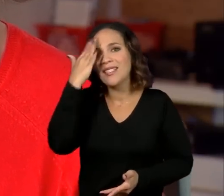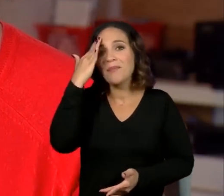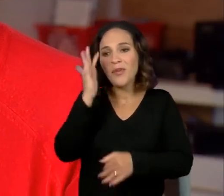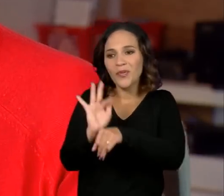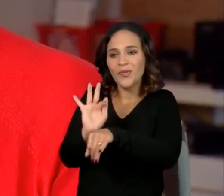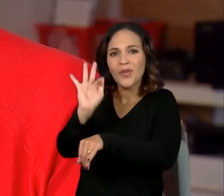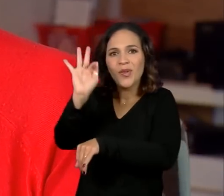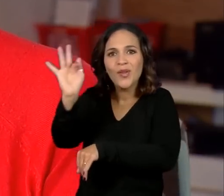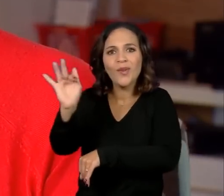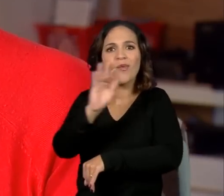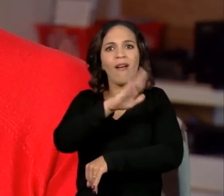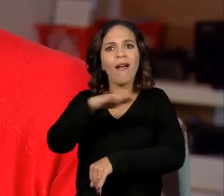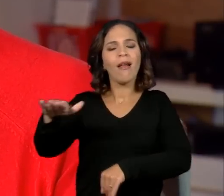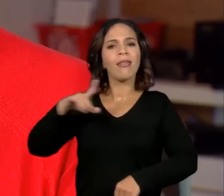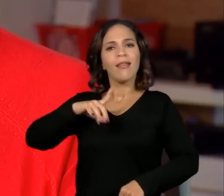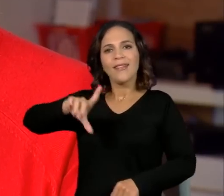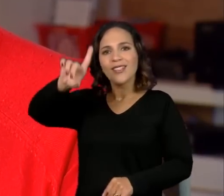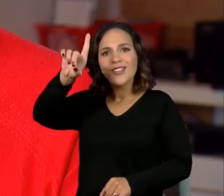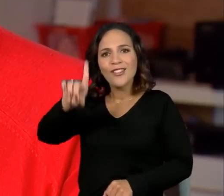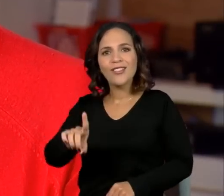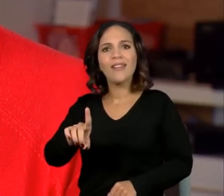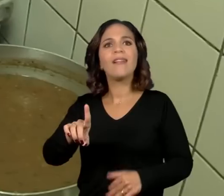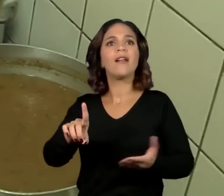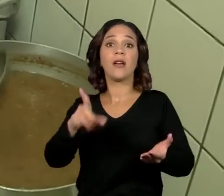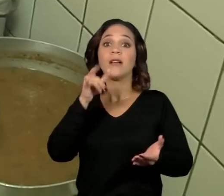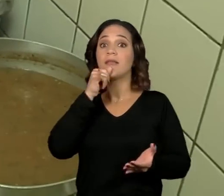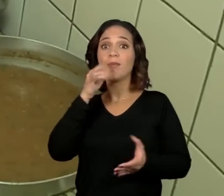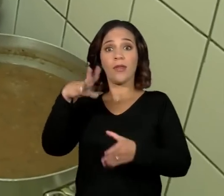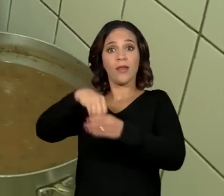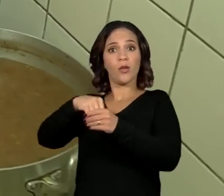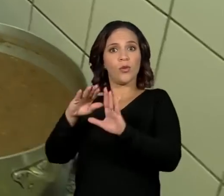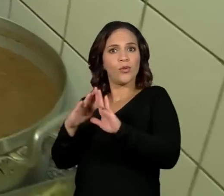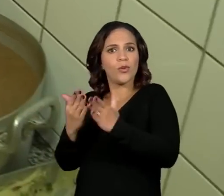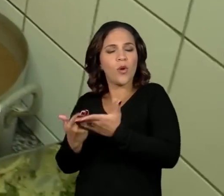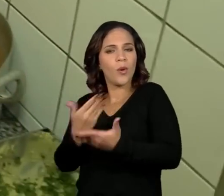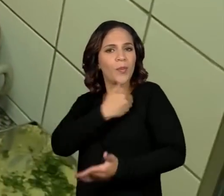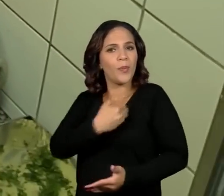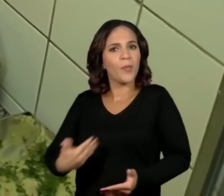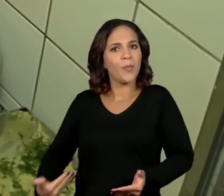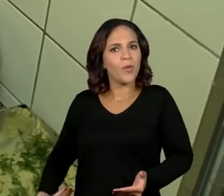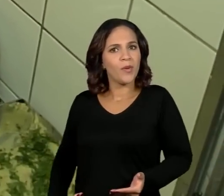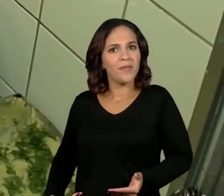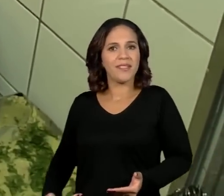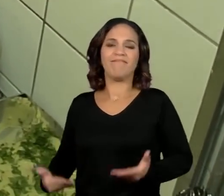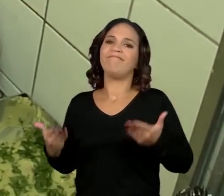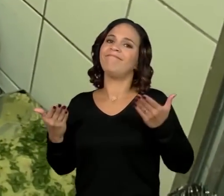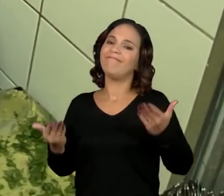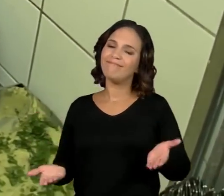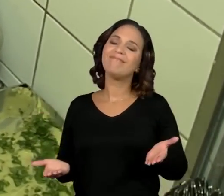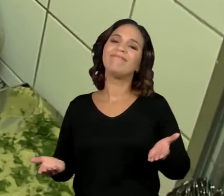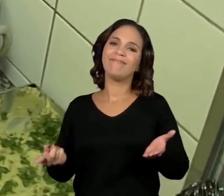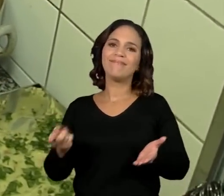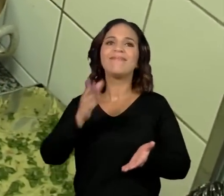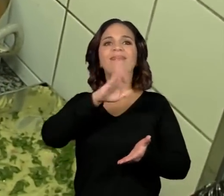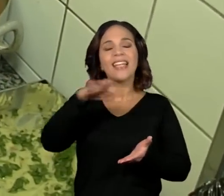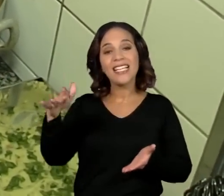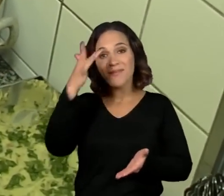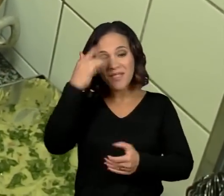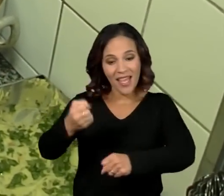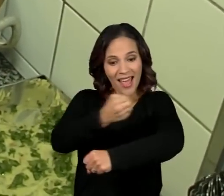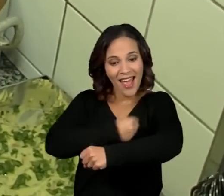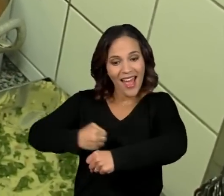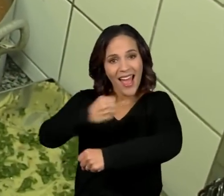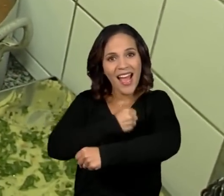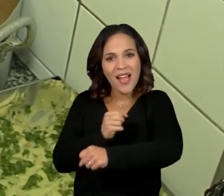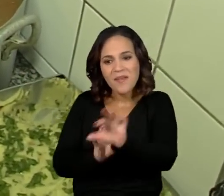tempo todo mundo vai ter direito numa escola, por exemplo, numa escola pública. Poxa, das crianças, das merendeiras fazerem